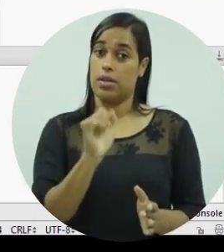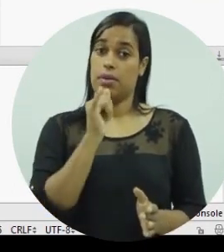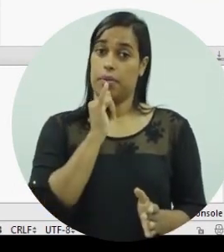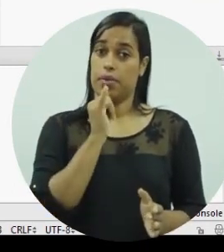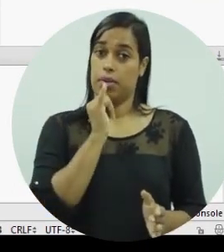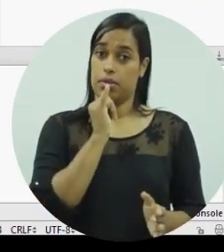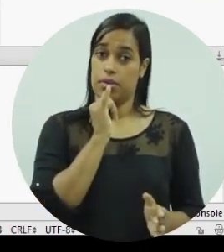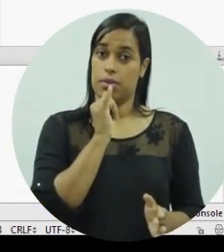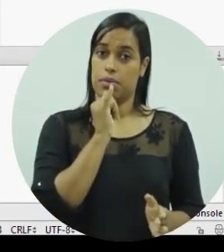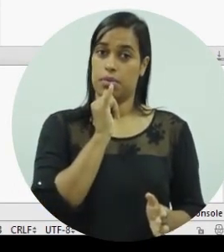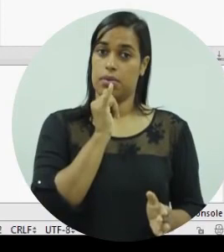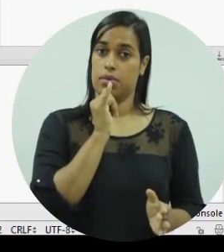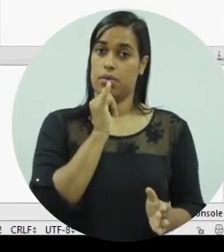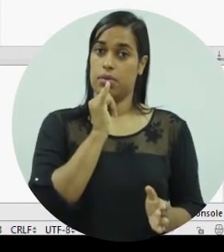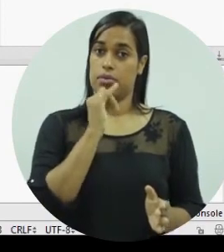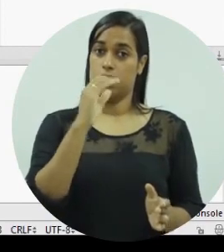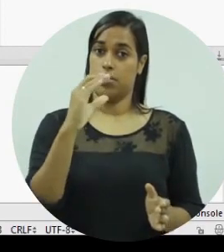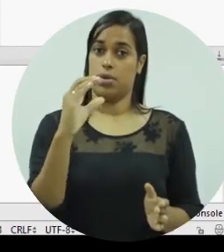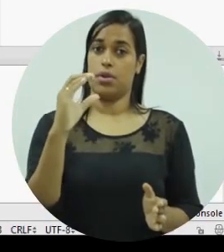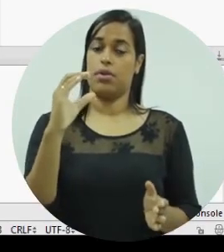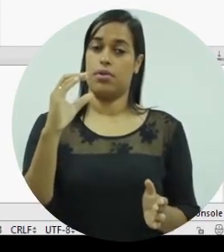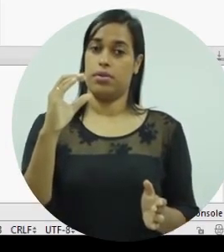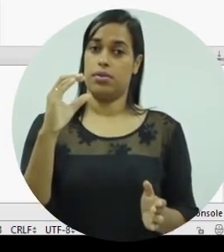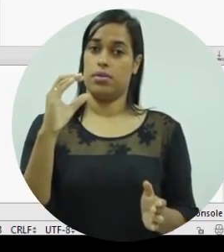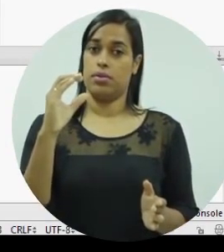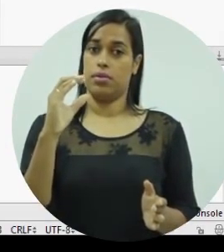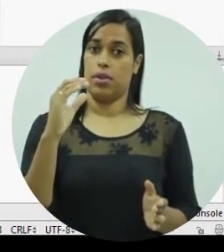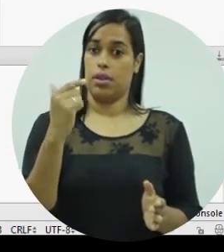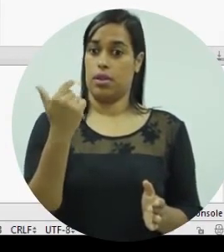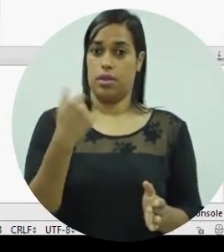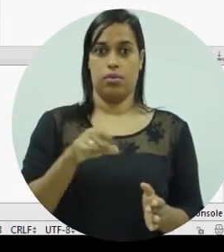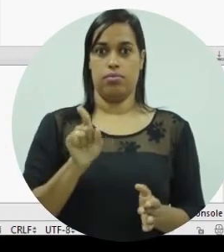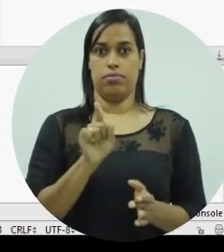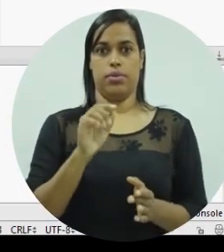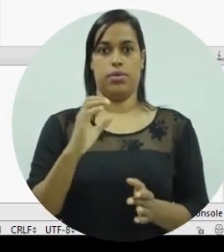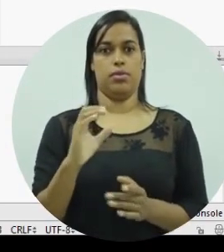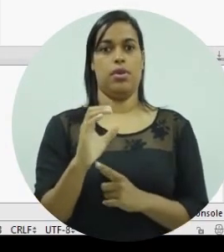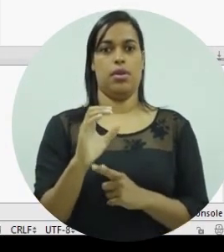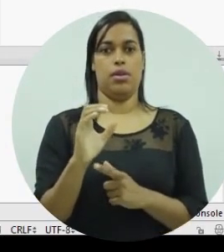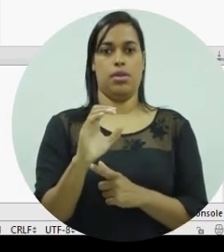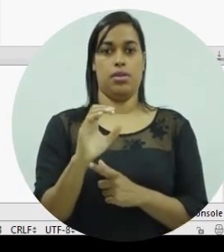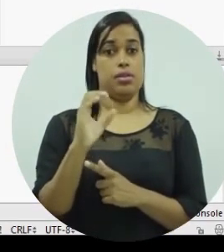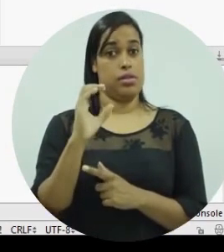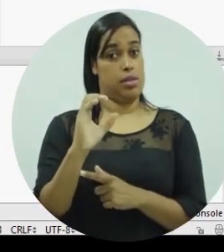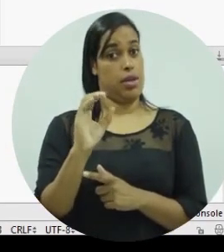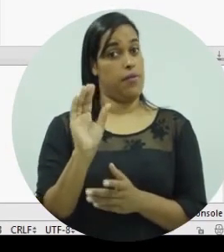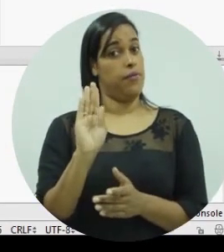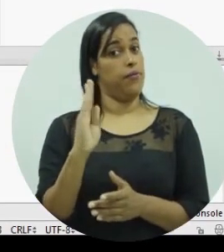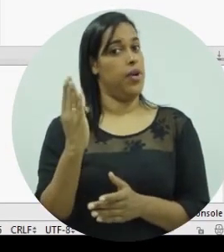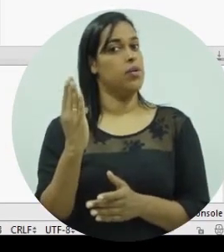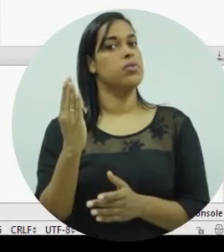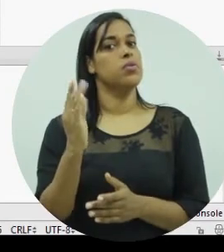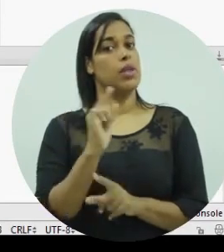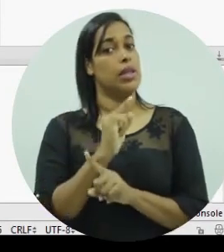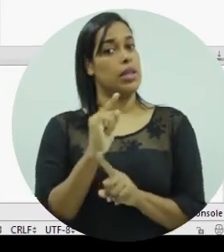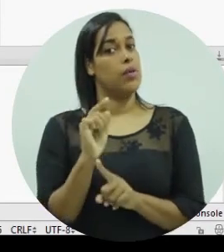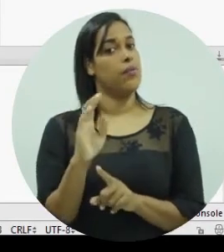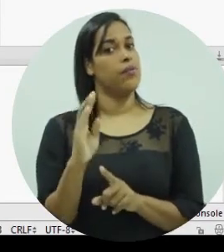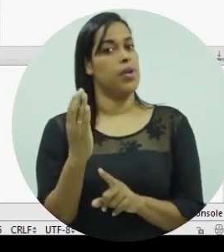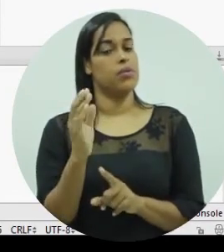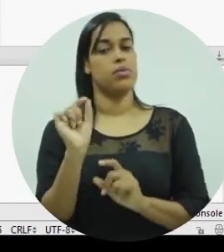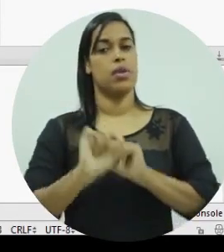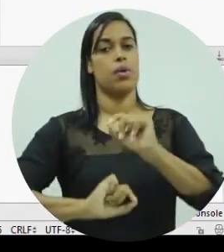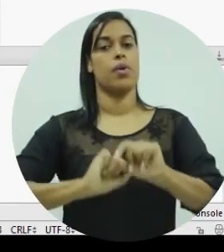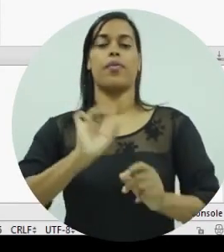Se tirarmos esse A, vamos colocar um C, não C, então como C é falso,